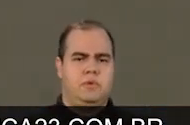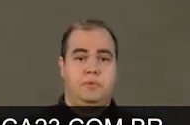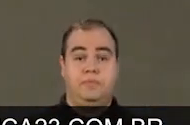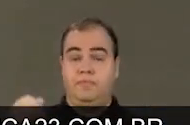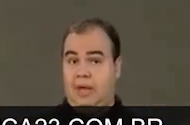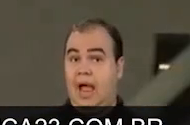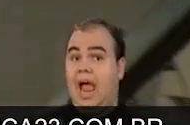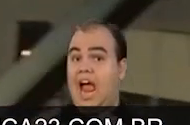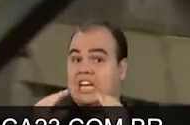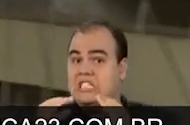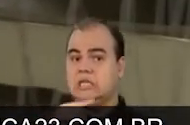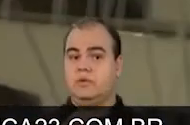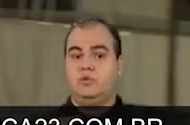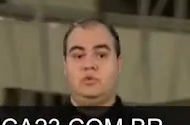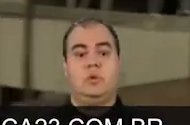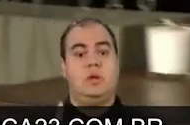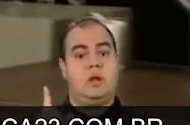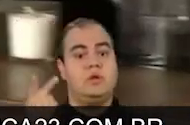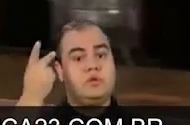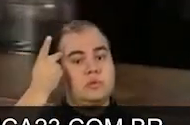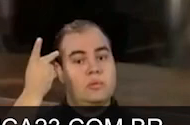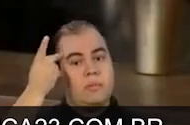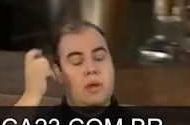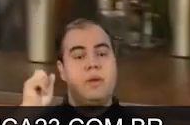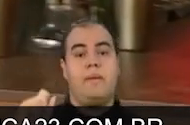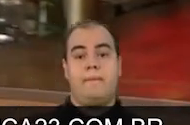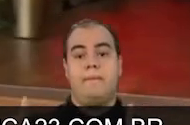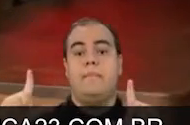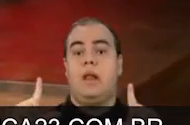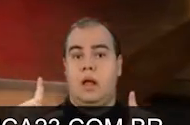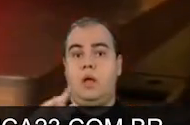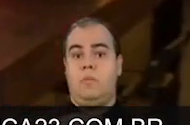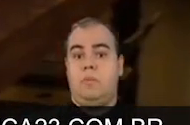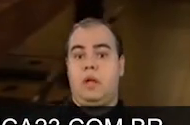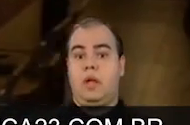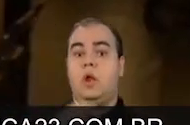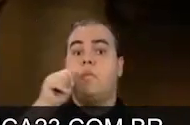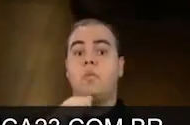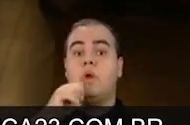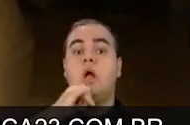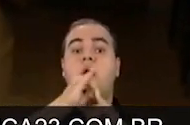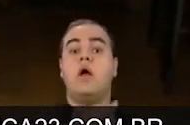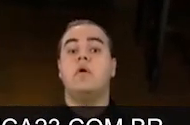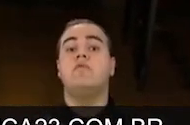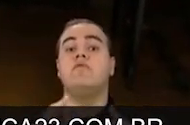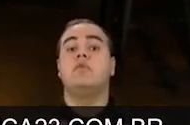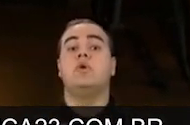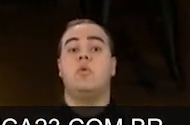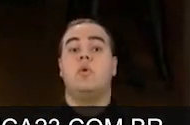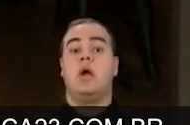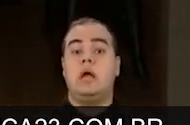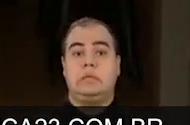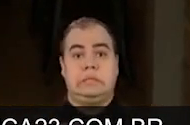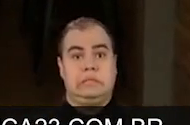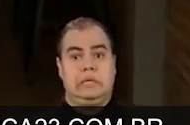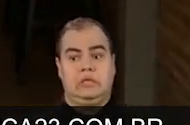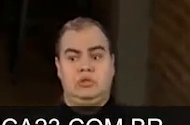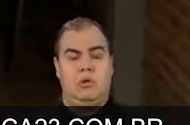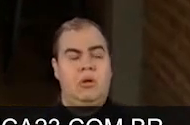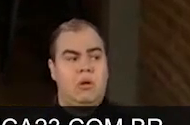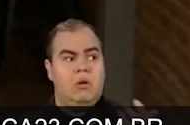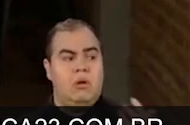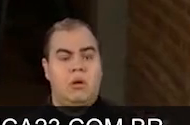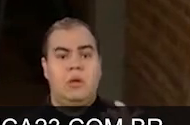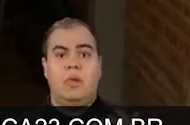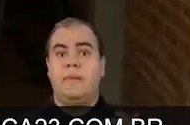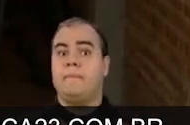hamburgueria, na zona leste de São Paulo, uma placa no banheiro feminino informa as clientes que se sentirem ameaçadas para pedirem